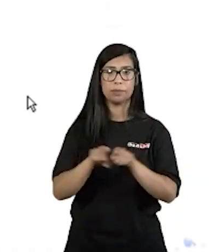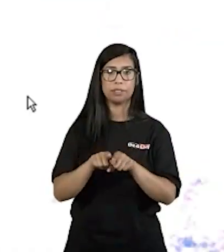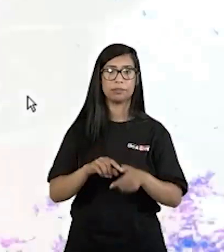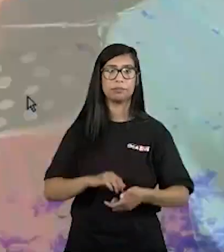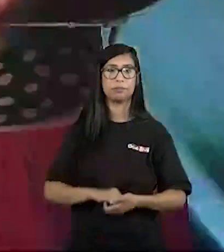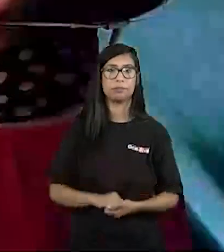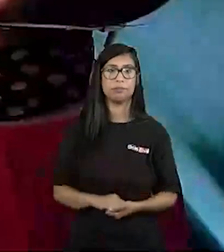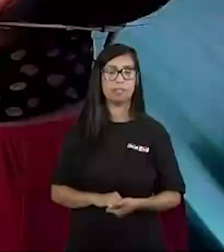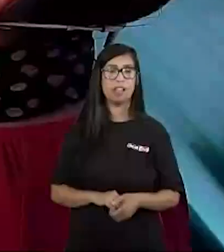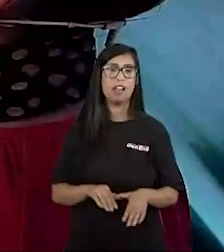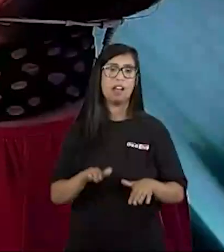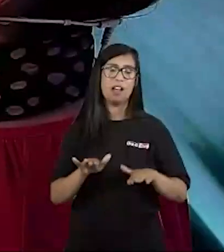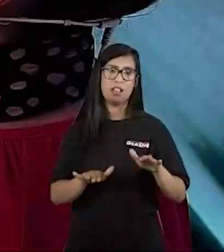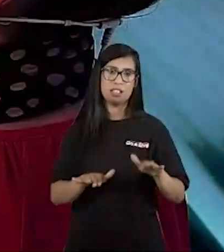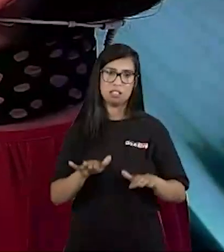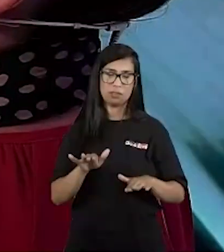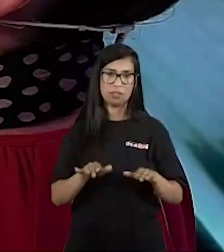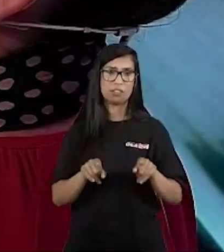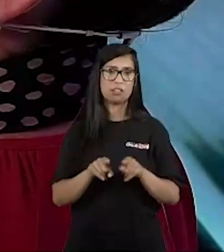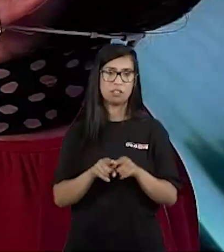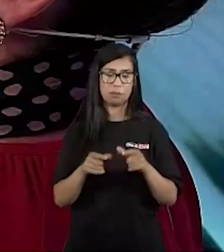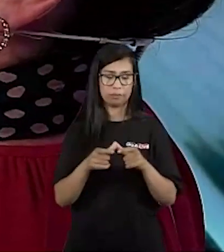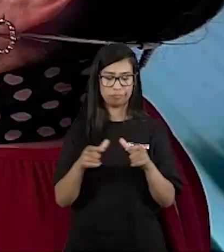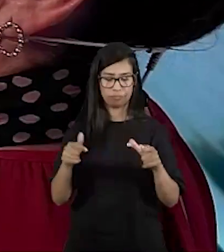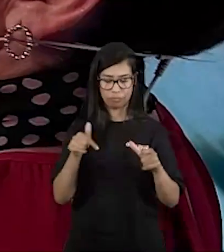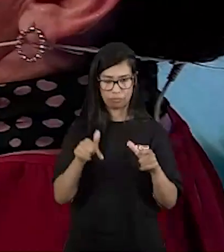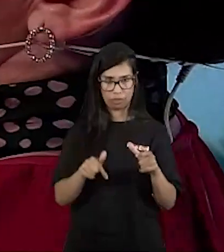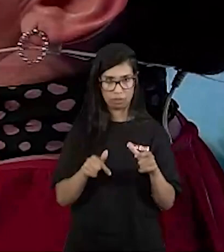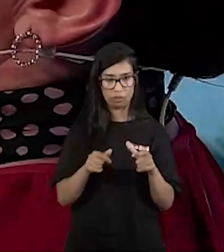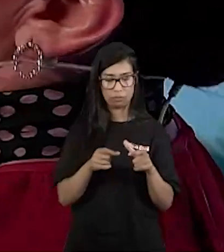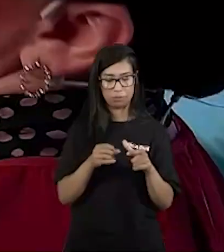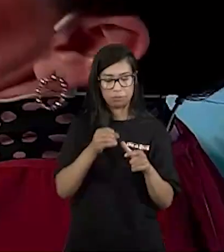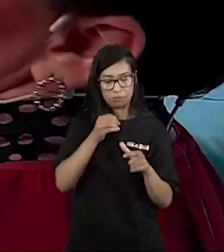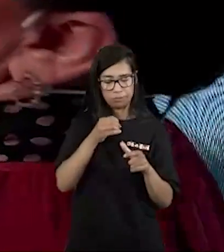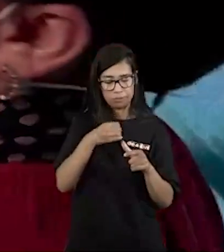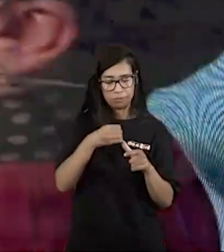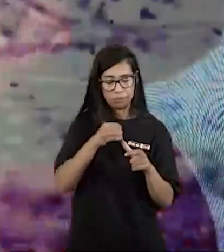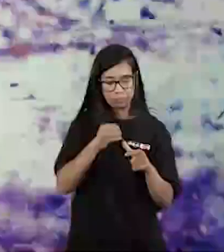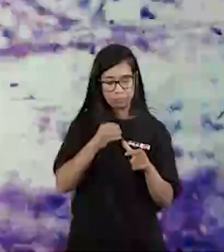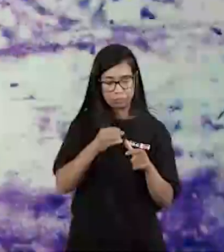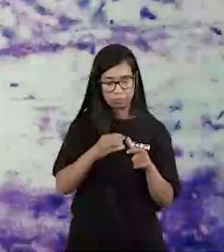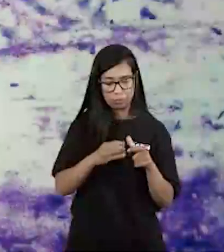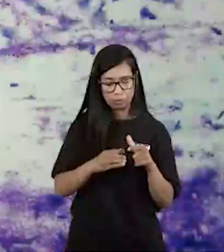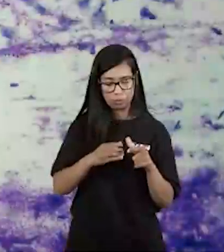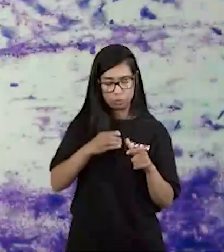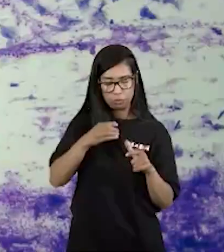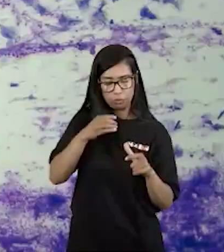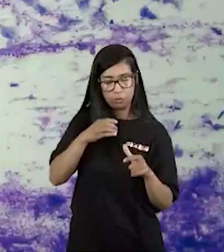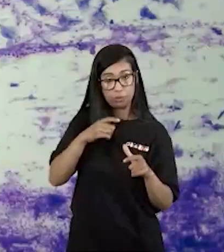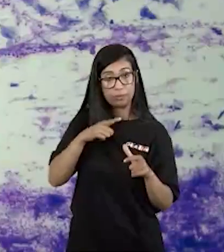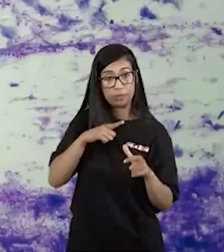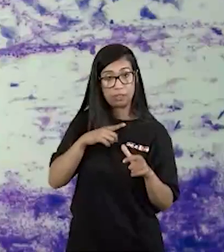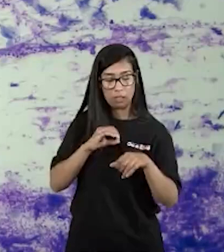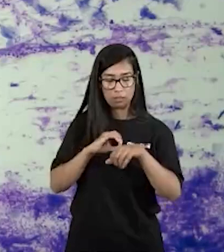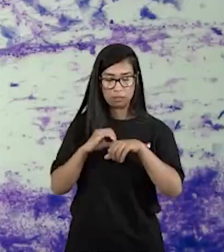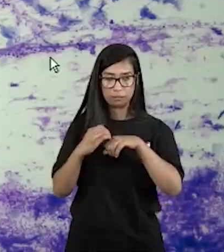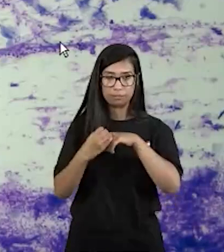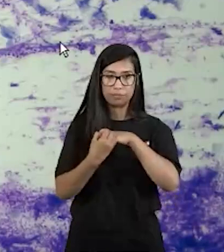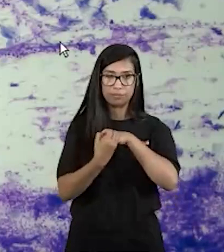menor aumento dessa mesma lâmina, eu tenho células de descamação